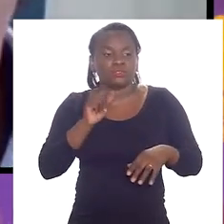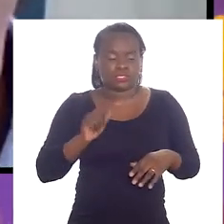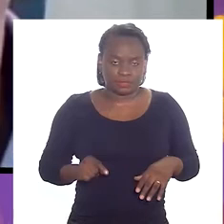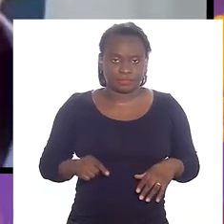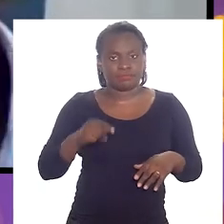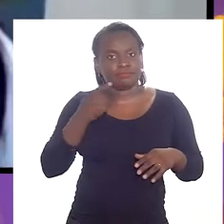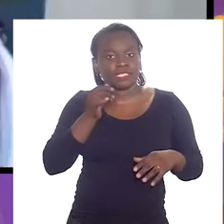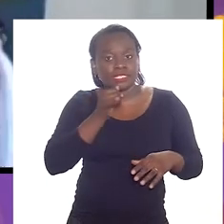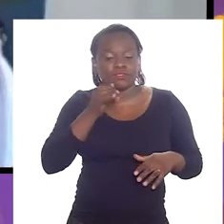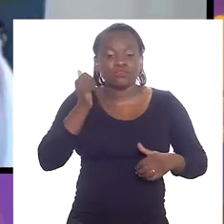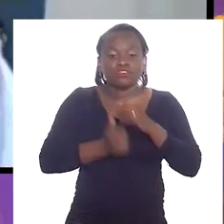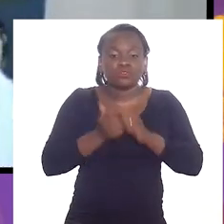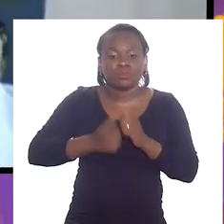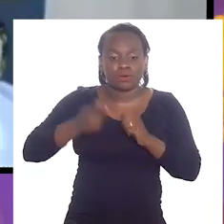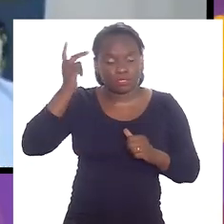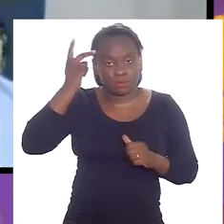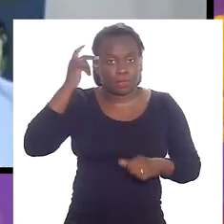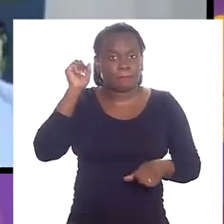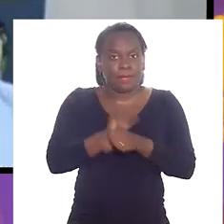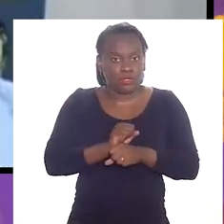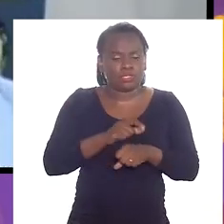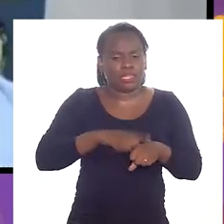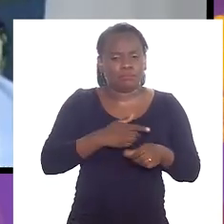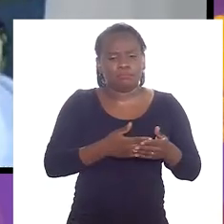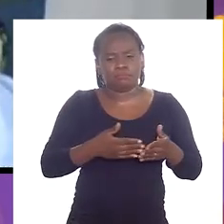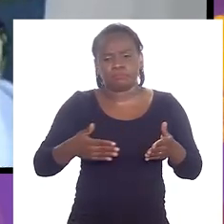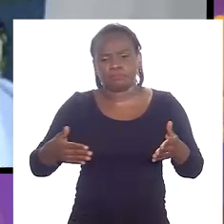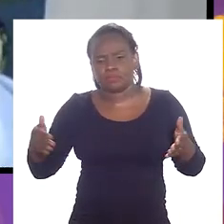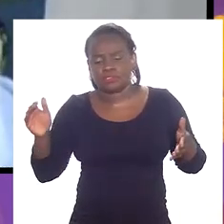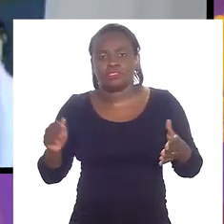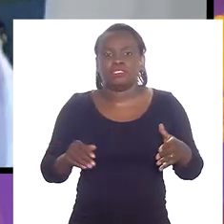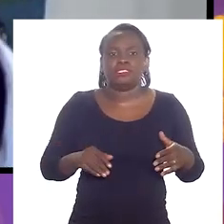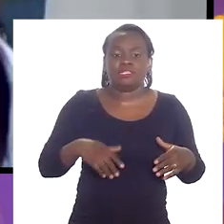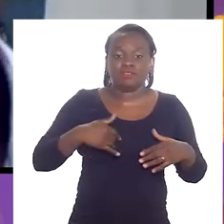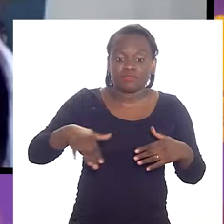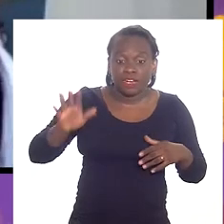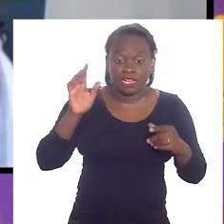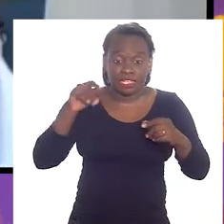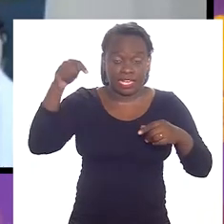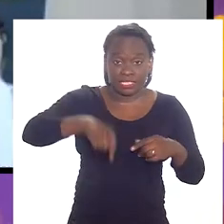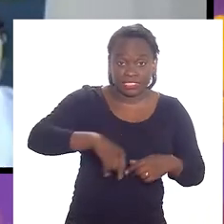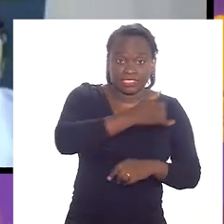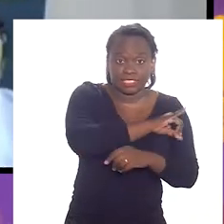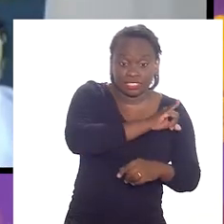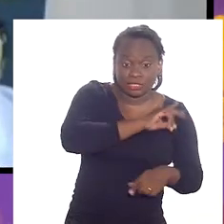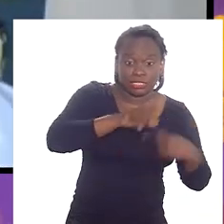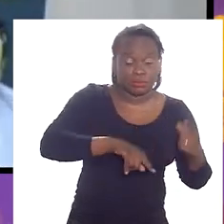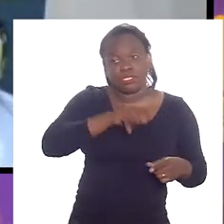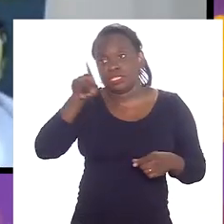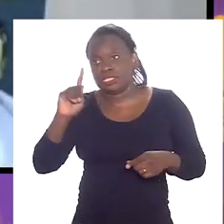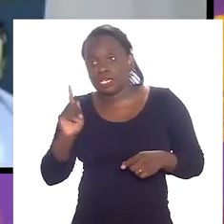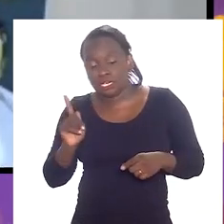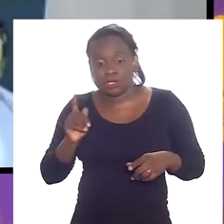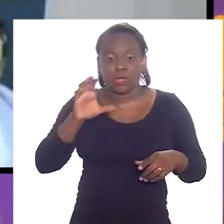essa segunda parte, eu vou começar com um amigo, que é o seguinte: tivemos o futebol paulista paralisado por um bom tempo. Jogos que iam